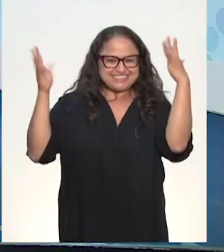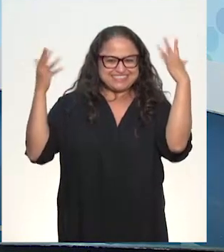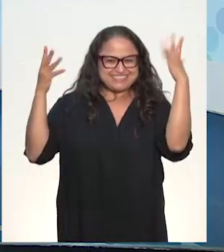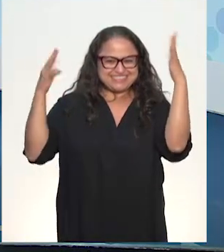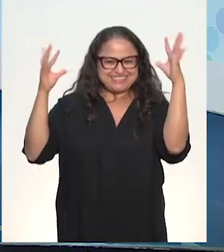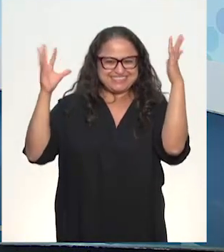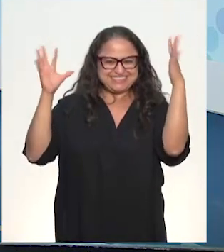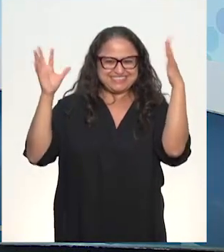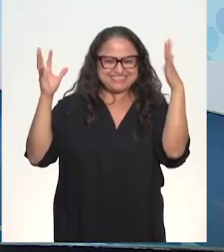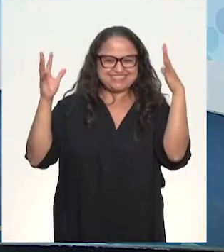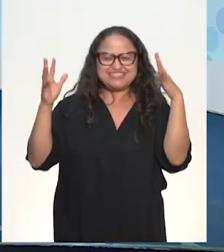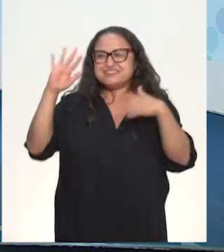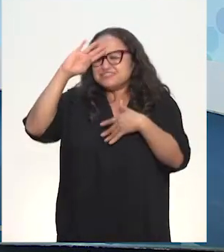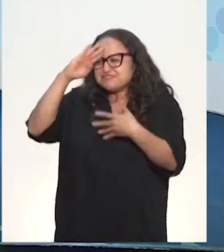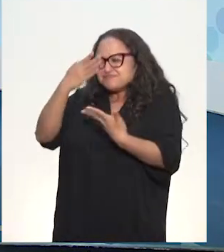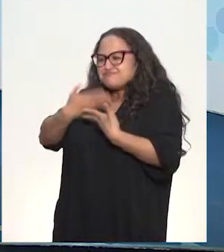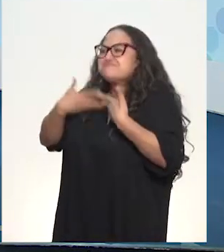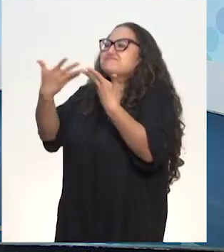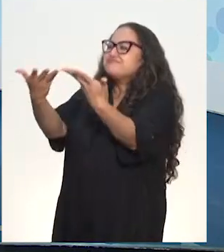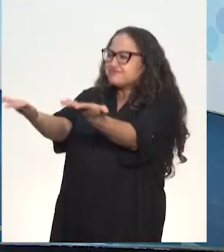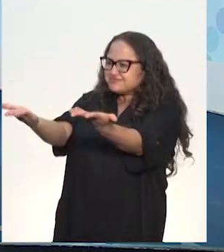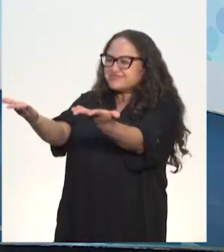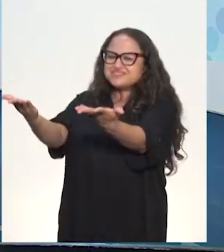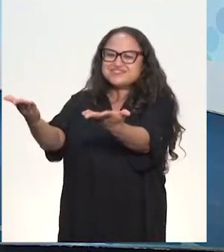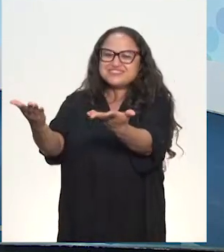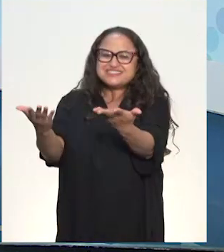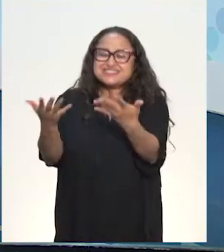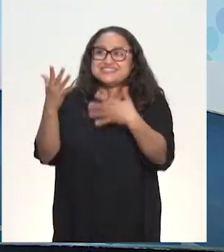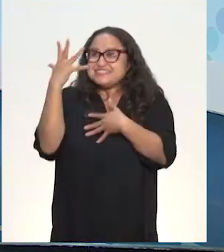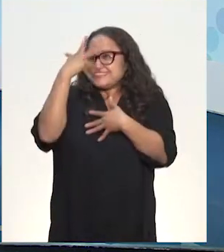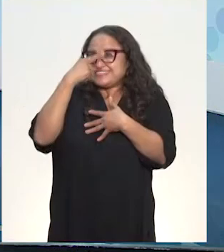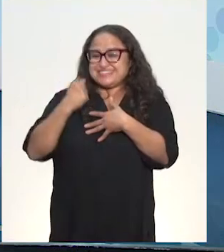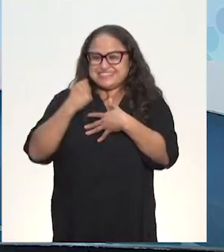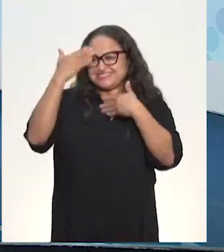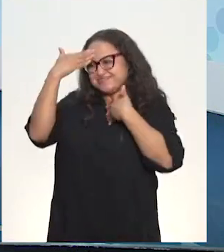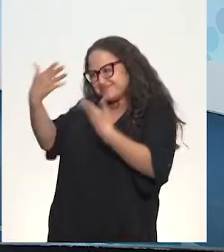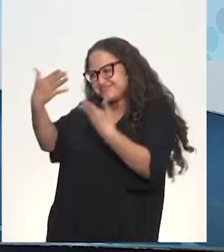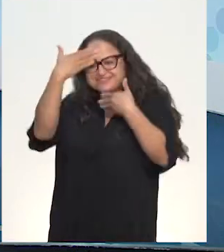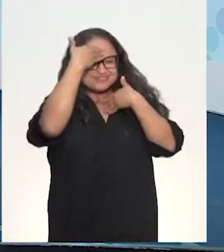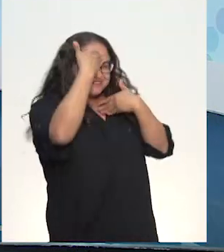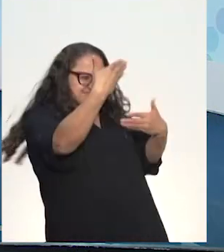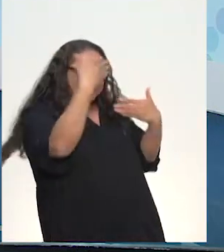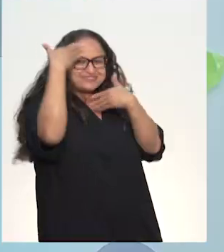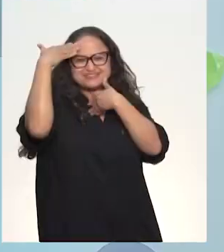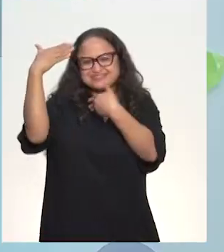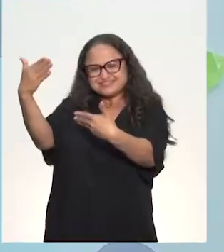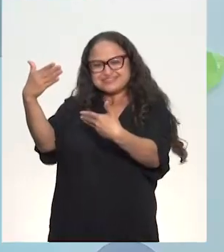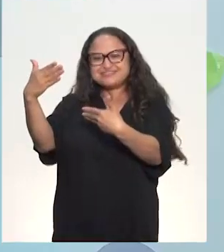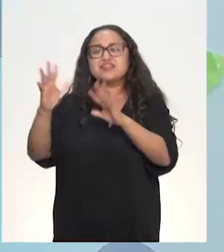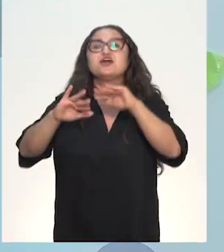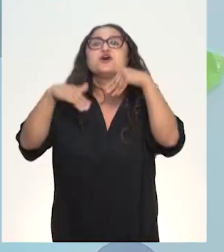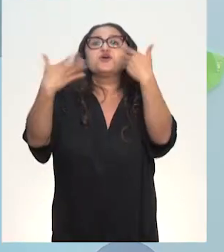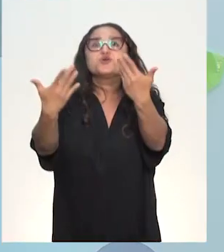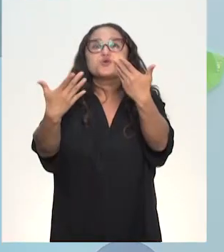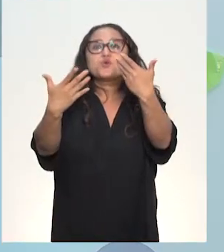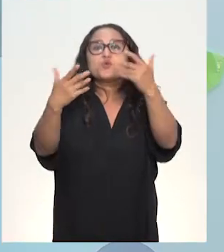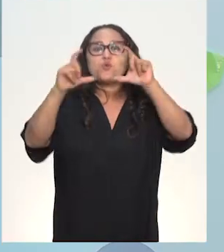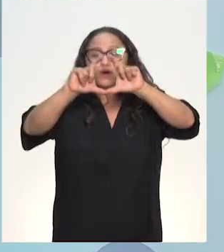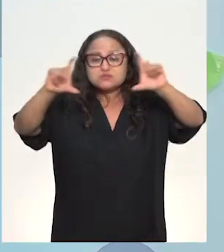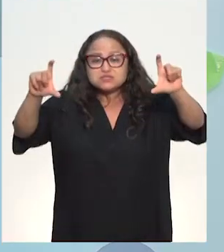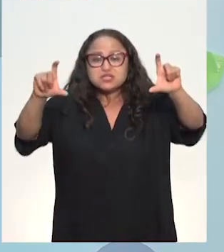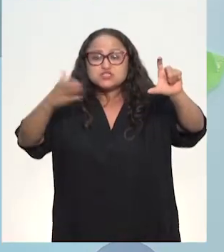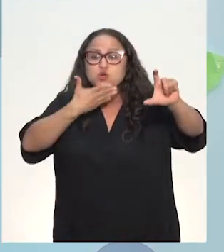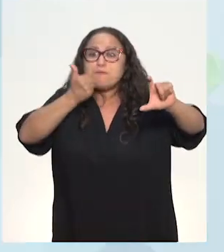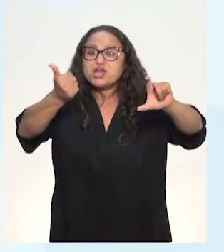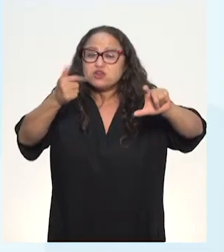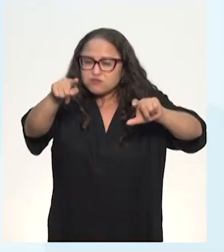homem é espetacular. incrível. Gente, olha que lindo. Ai, Fernanda, obrigado. Você, qual trecho do poema chamou mais sua atenção? Dá uma